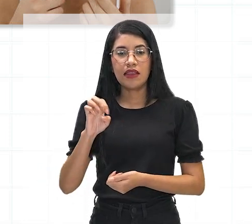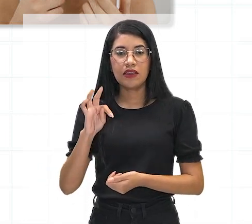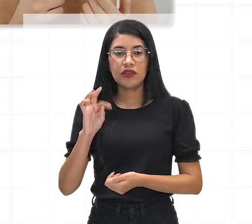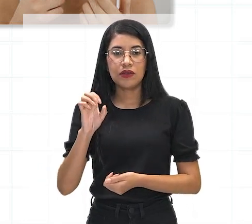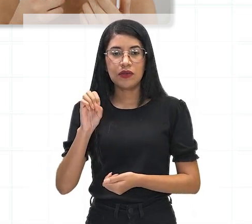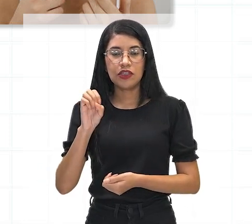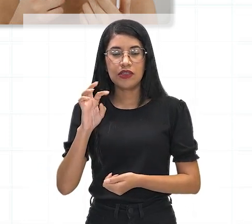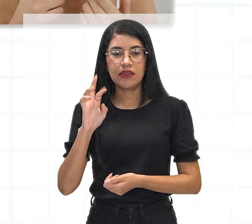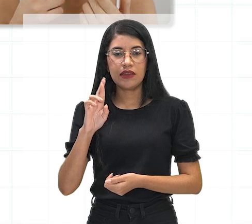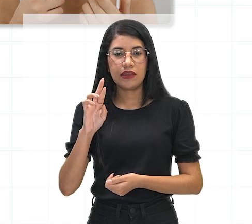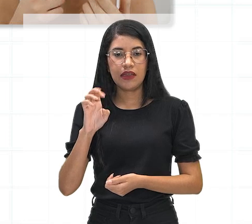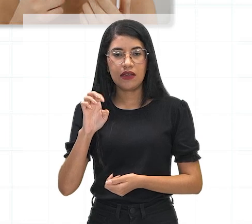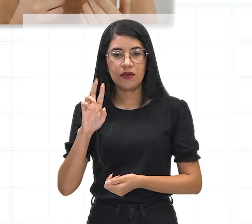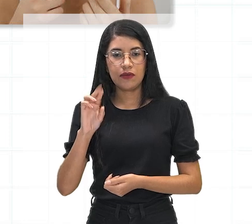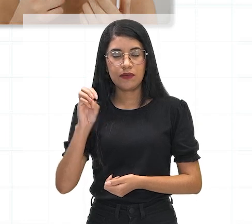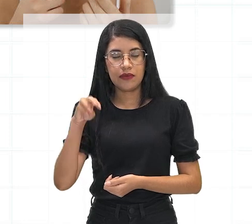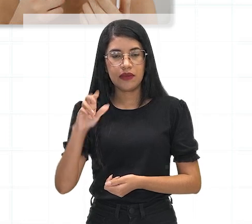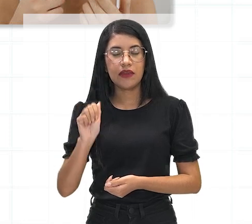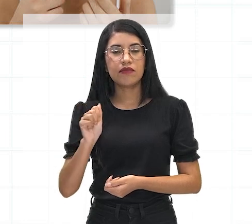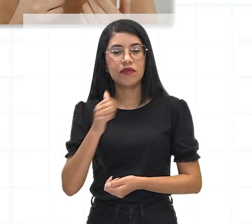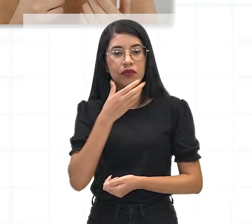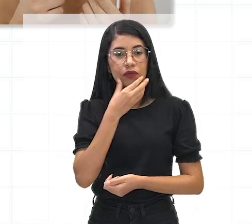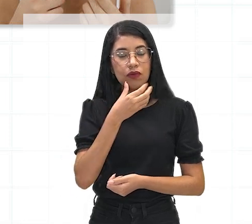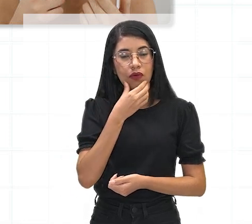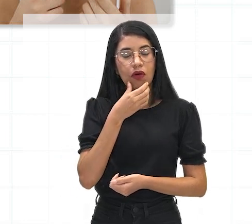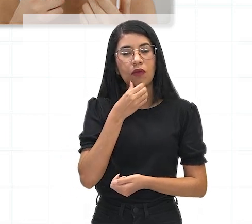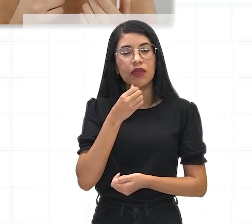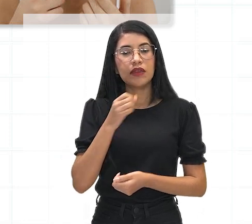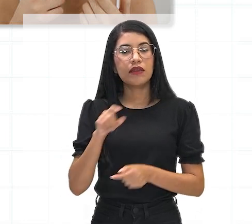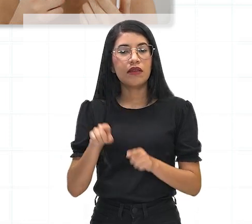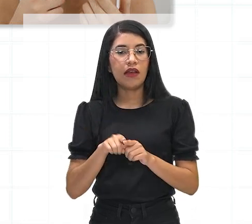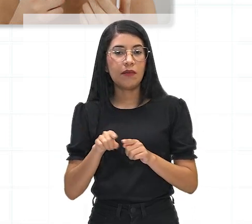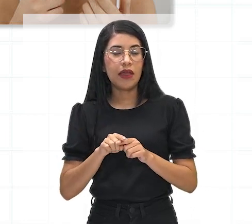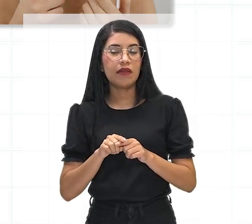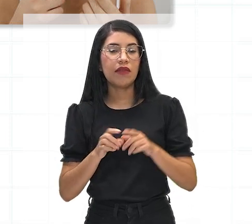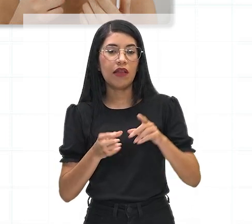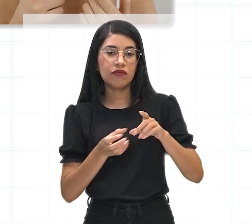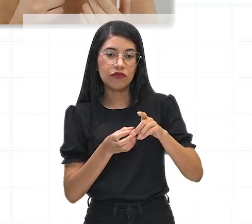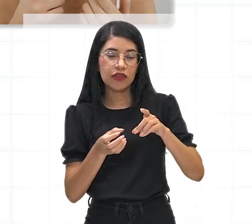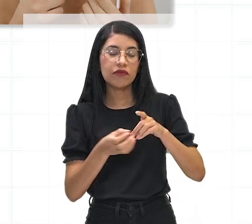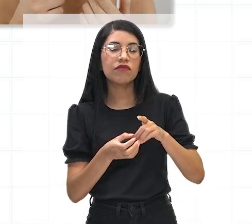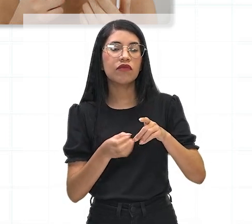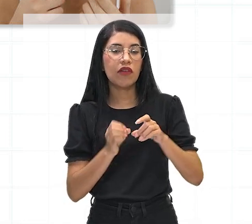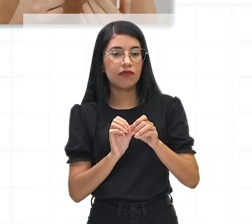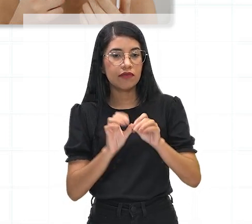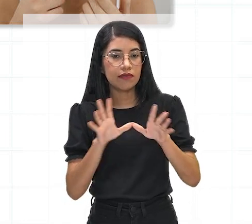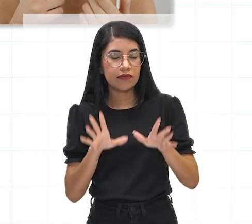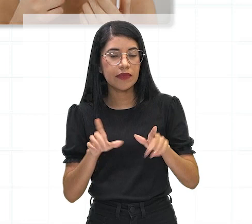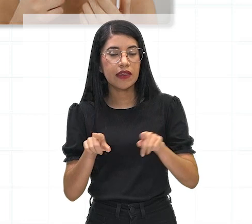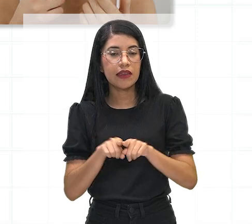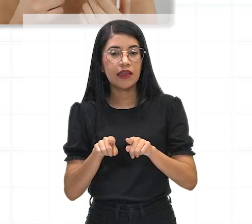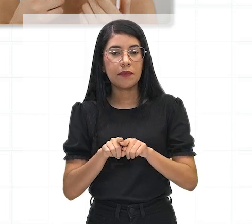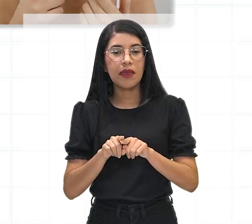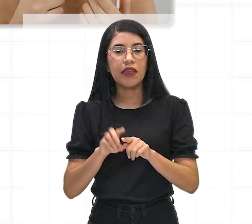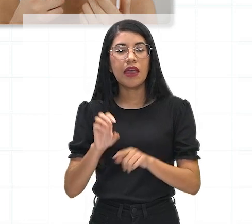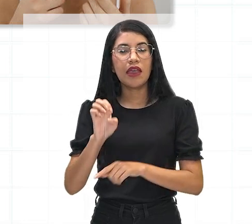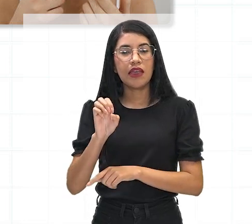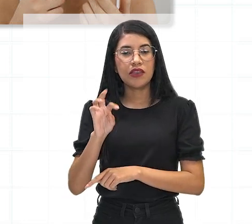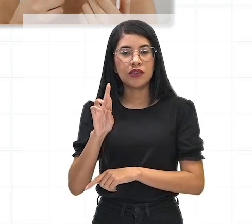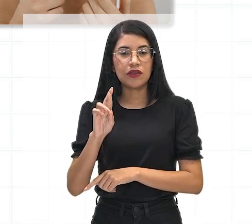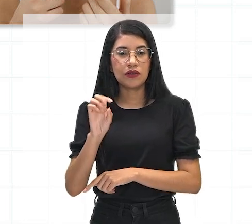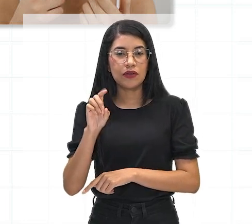testosterona nos indivíduos do sexo masculino, então vai ser liberado ali pelos testículos, e o estrogênio e